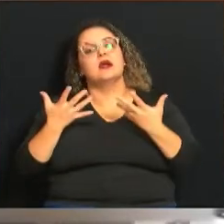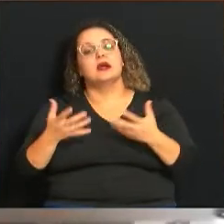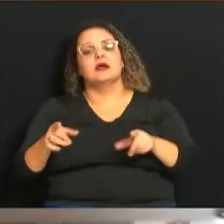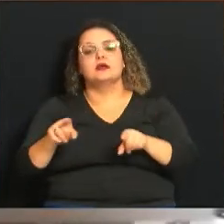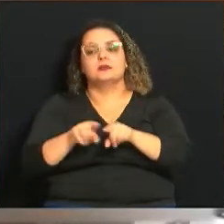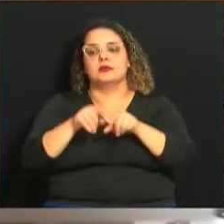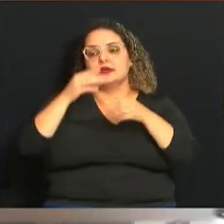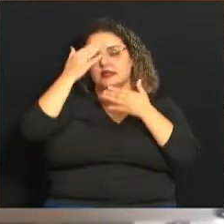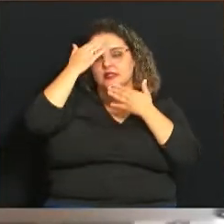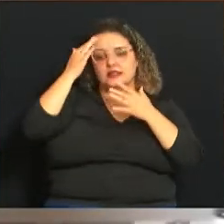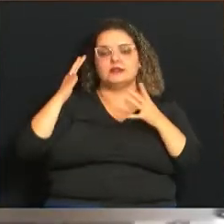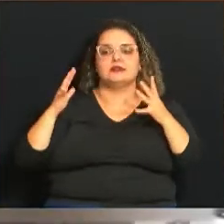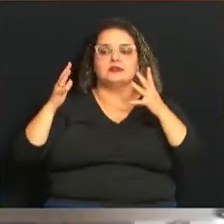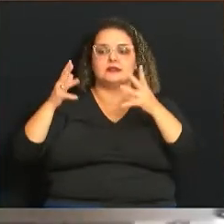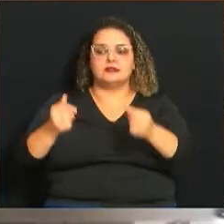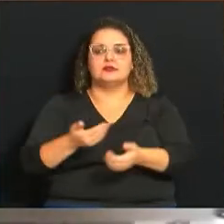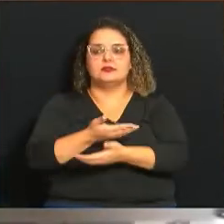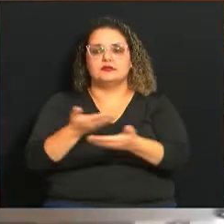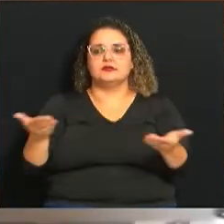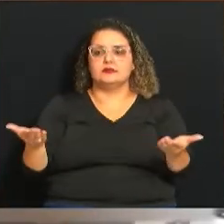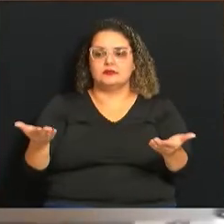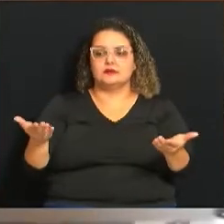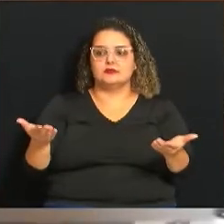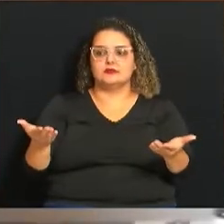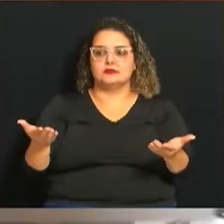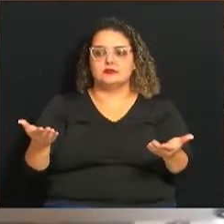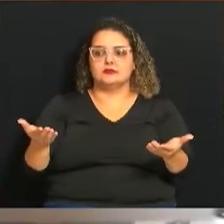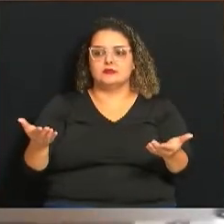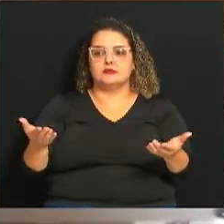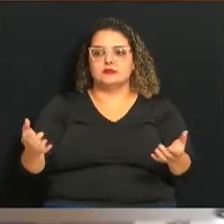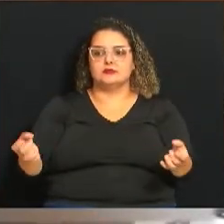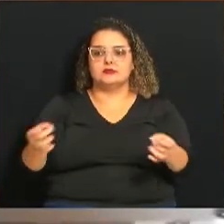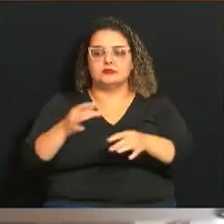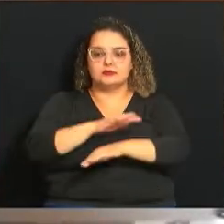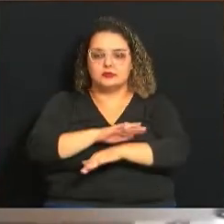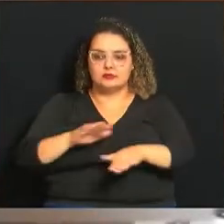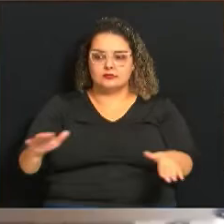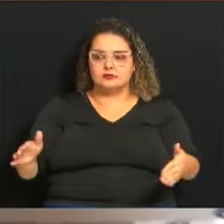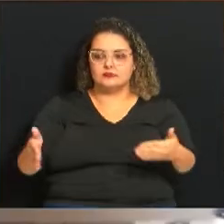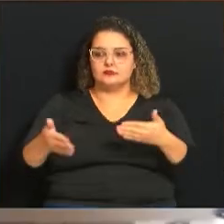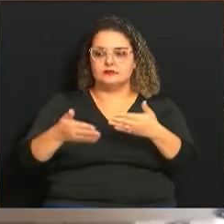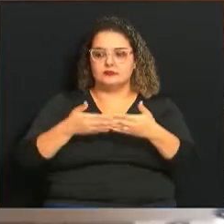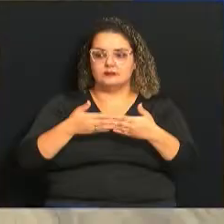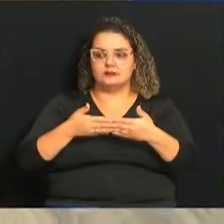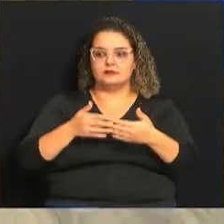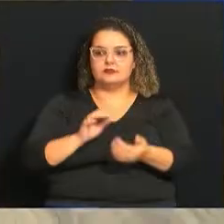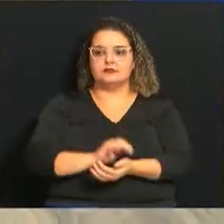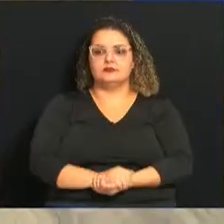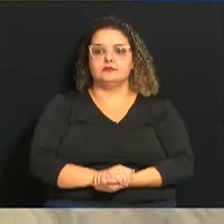a todos e dou como encerrada essa reunião.